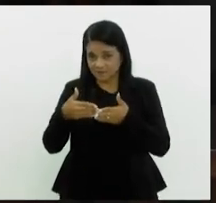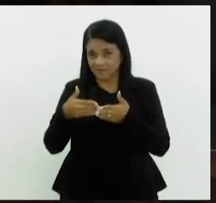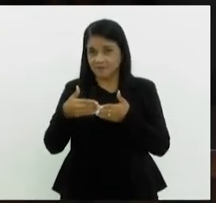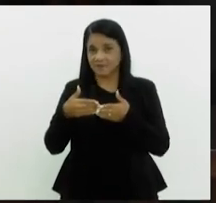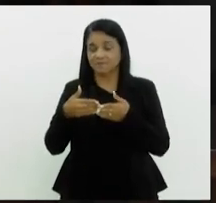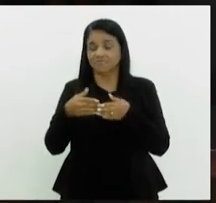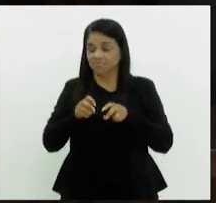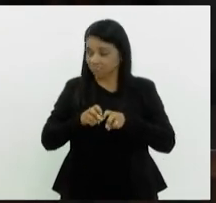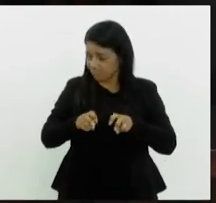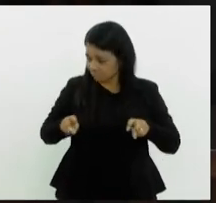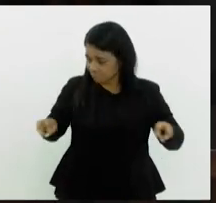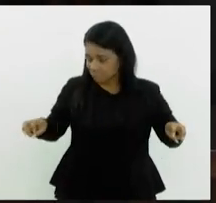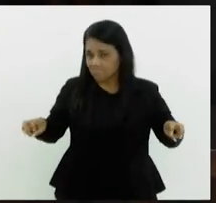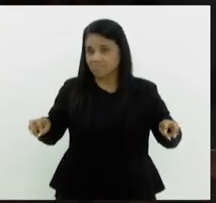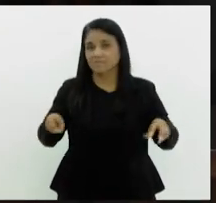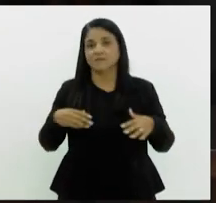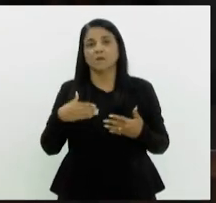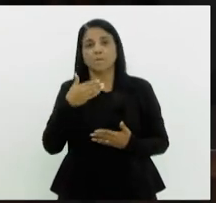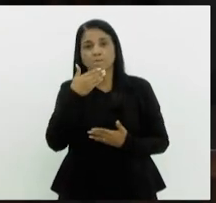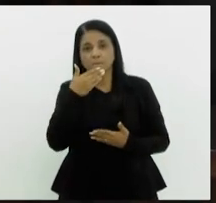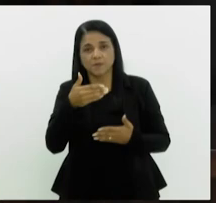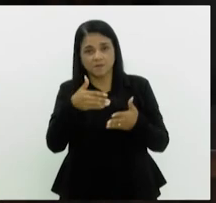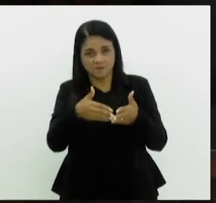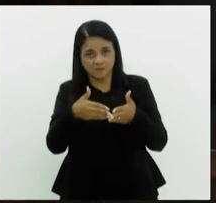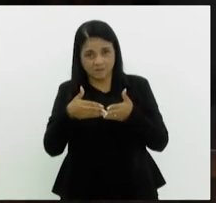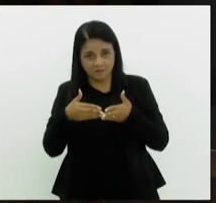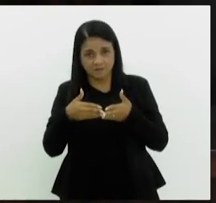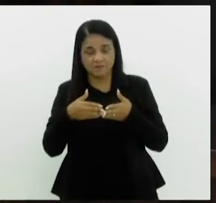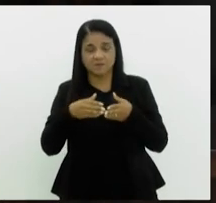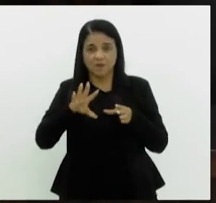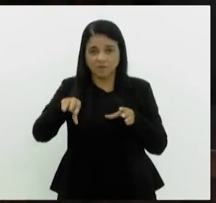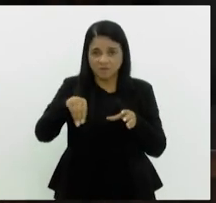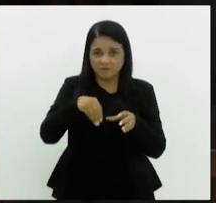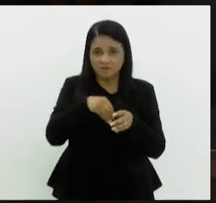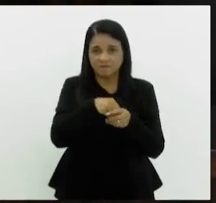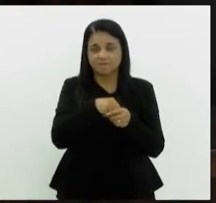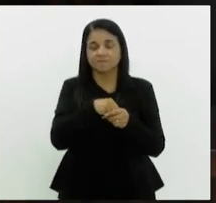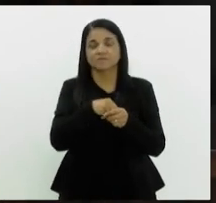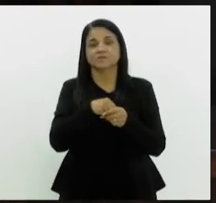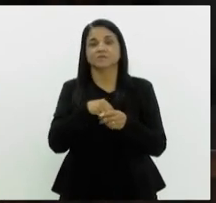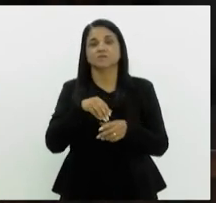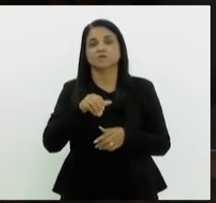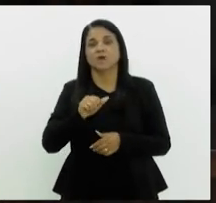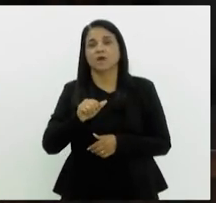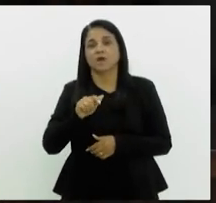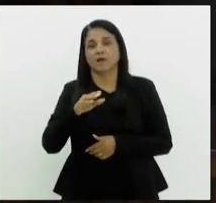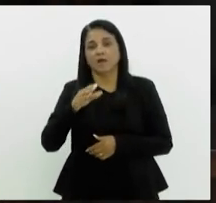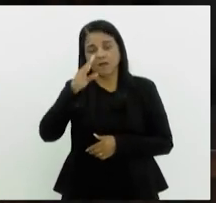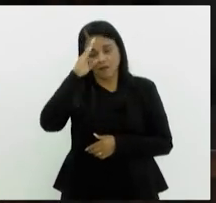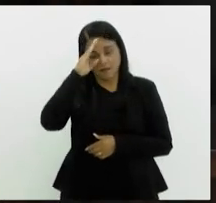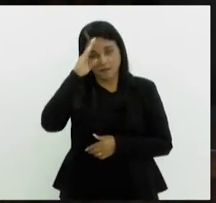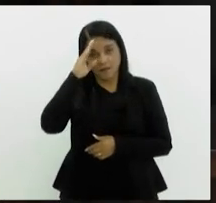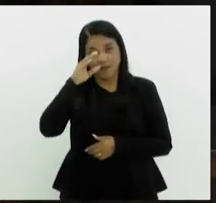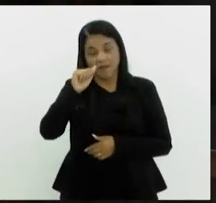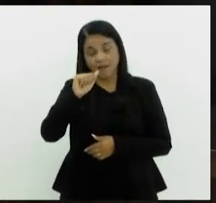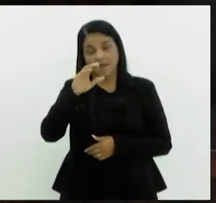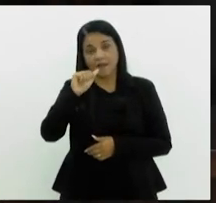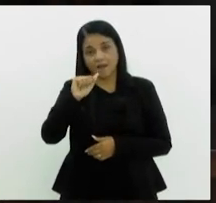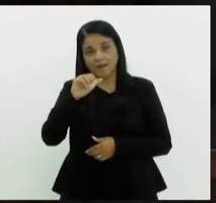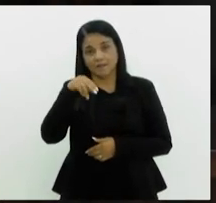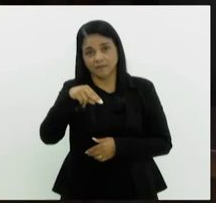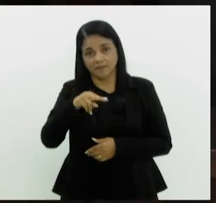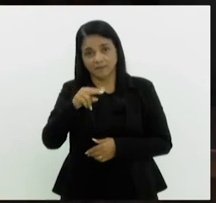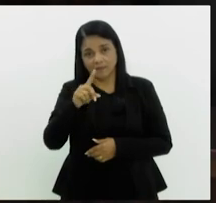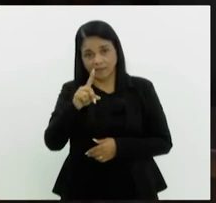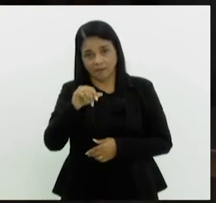desta mesa. Peço licença aos integrantes acadêmicos do Salgueiro. Professora